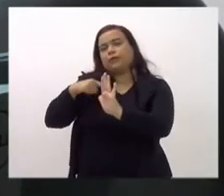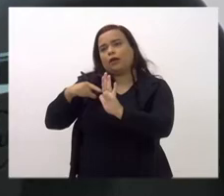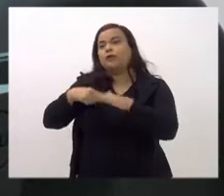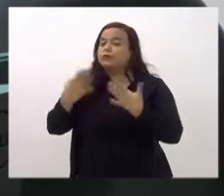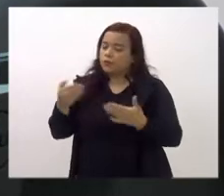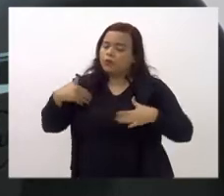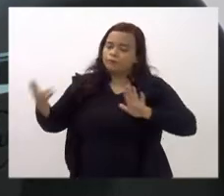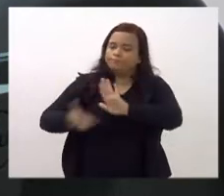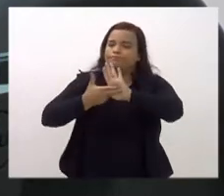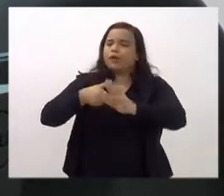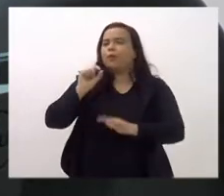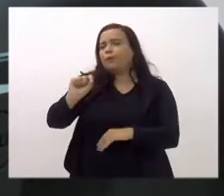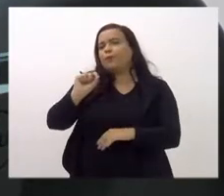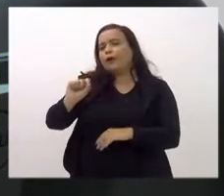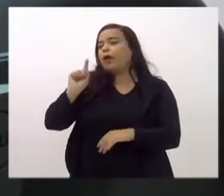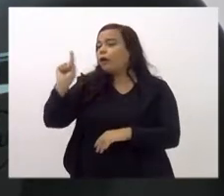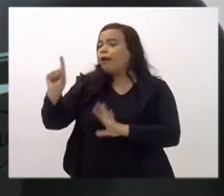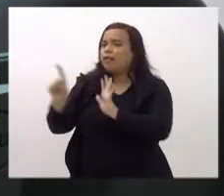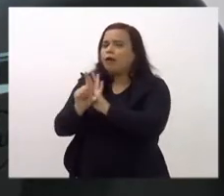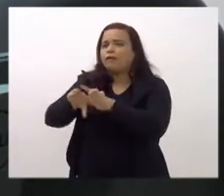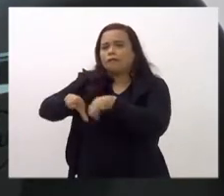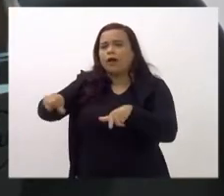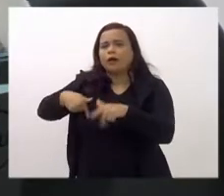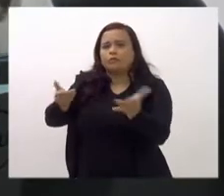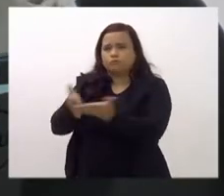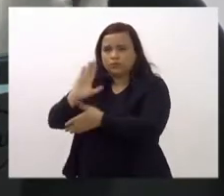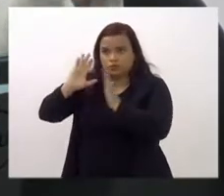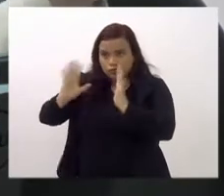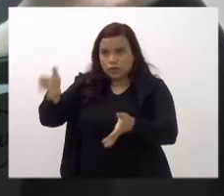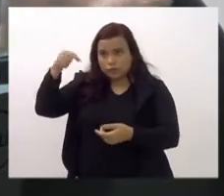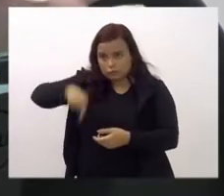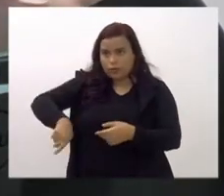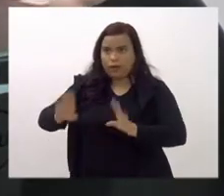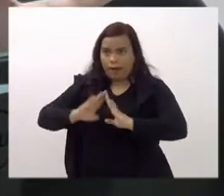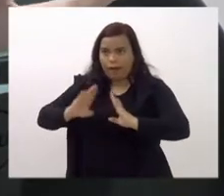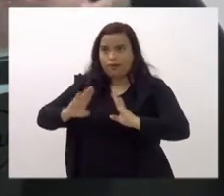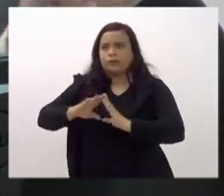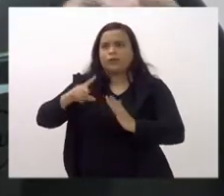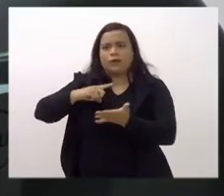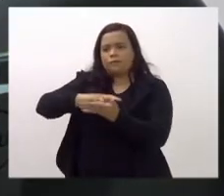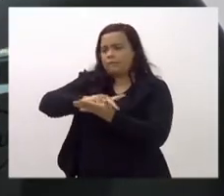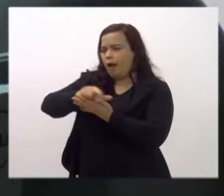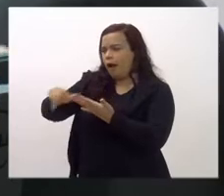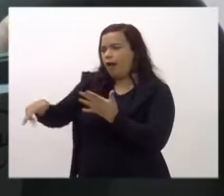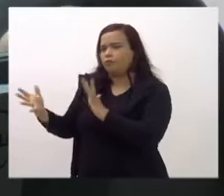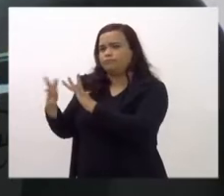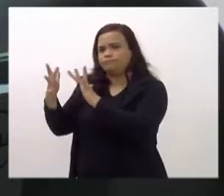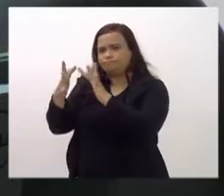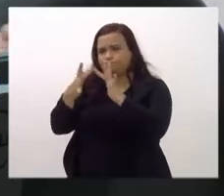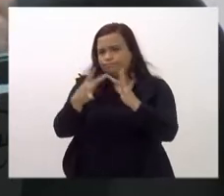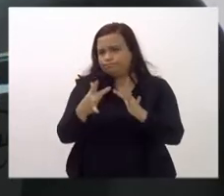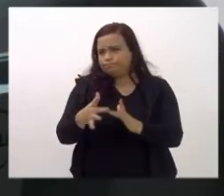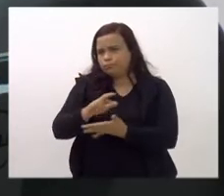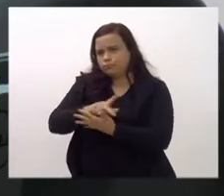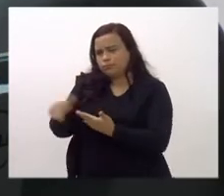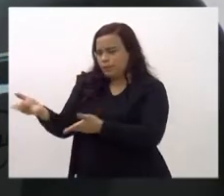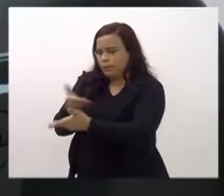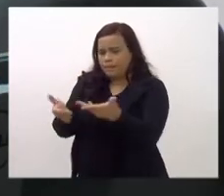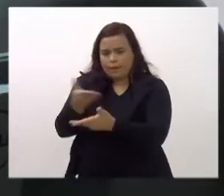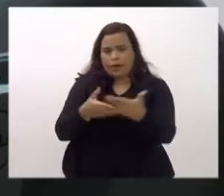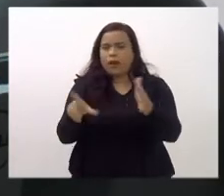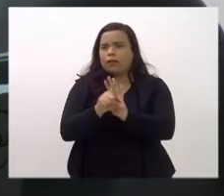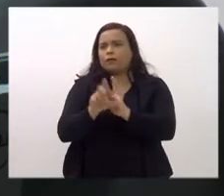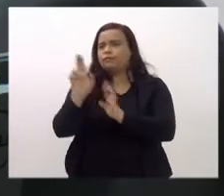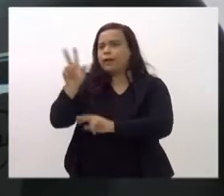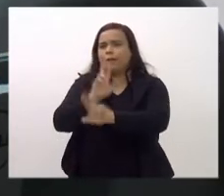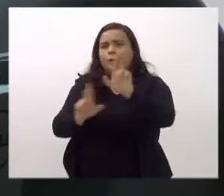que eu já aprovei nessa casa, daquelas que têm diferentes conexões entre leis diferentes, essa foi